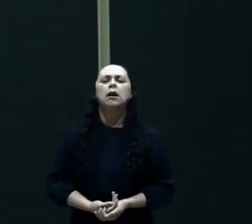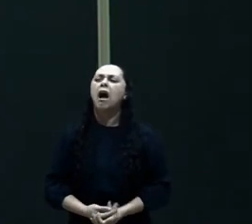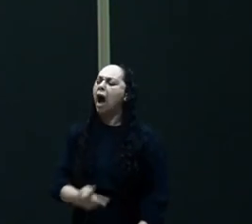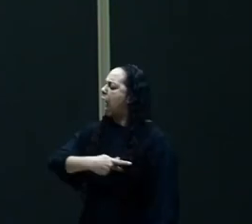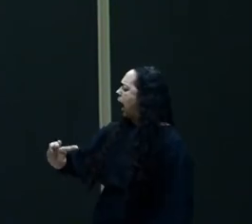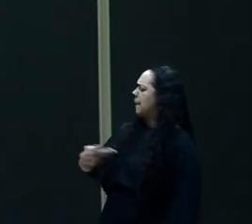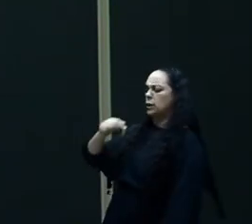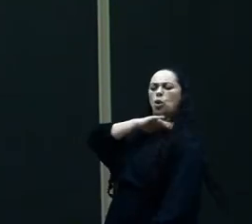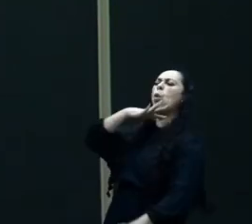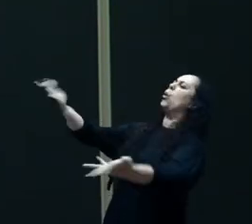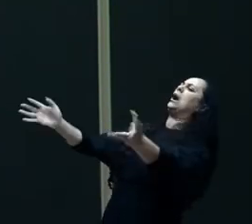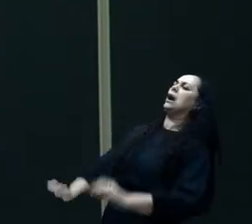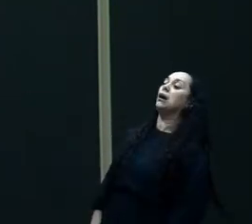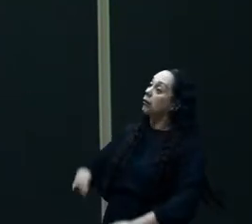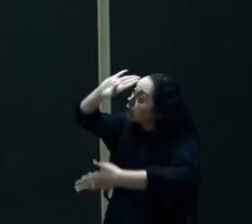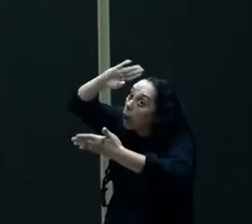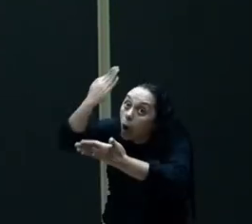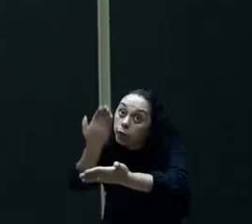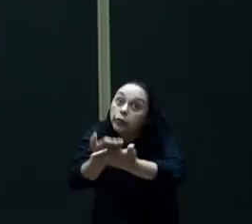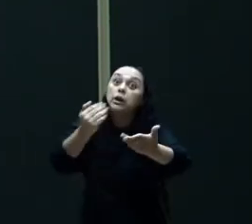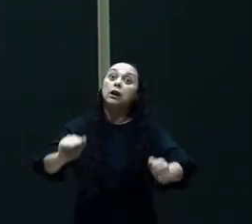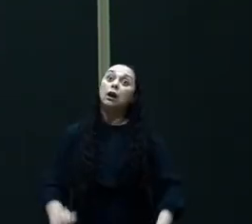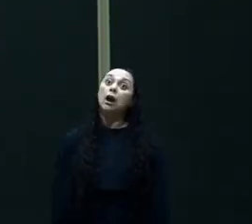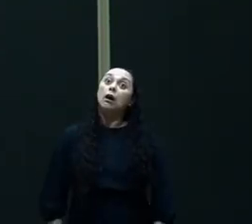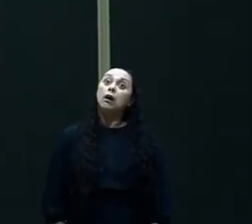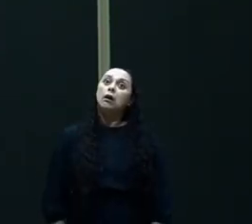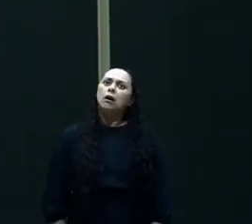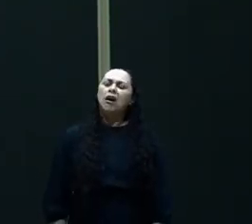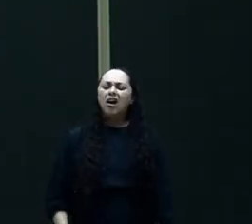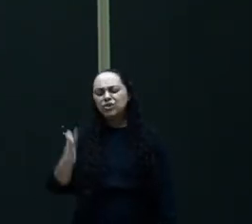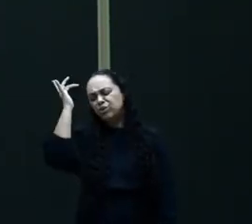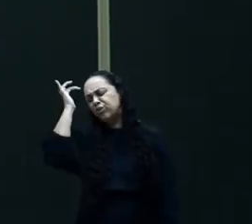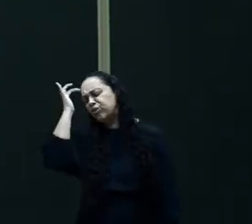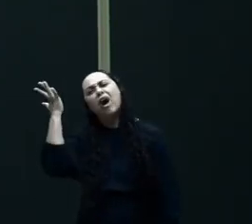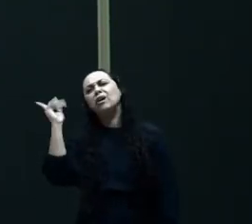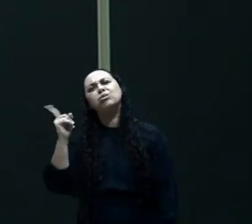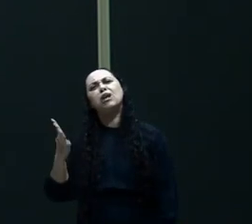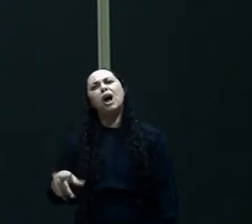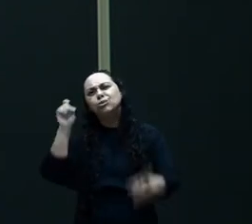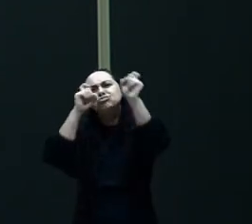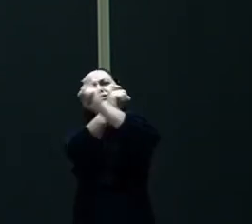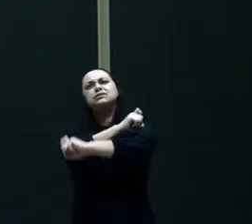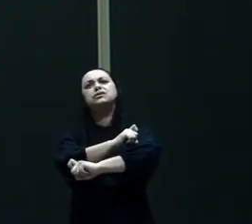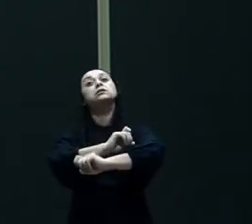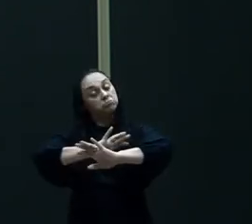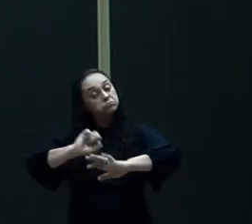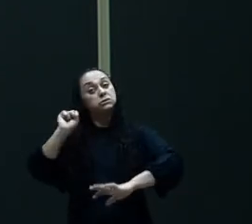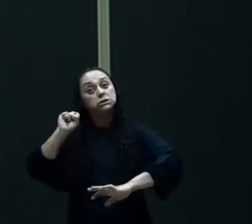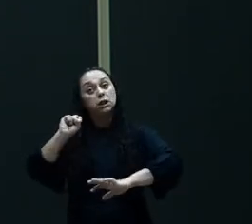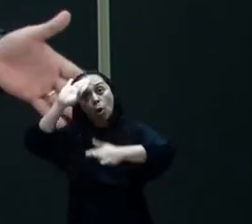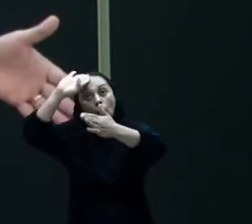confiar pastor não é fácil eu sei o texto diz que não é fácil Paulo achou que ia